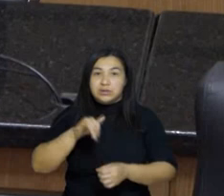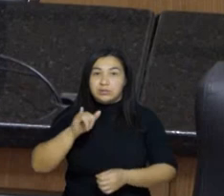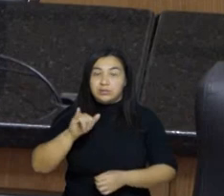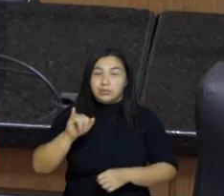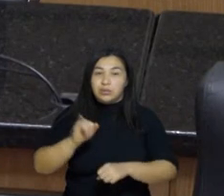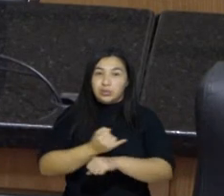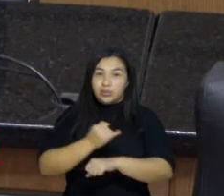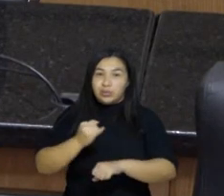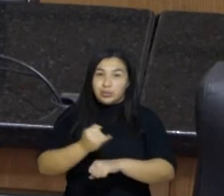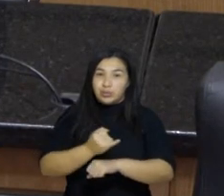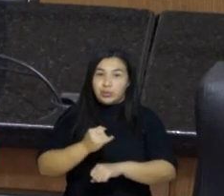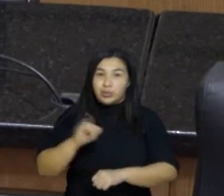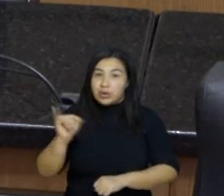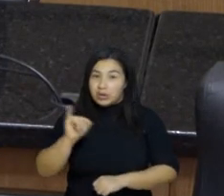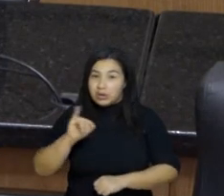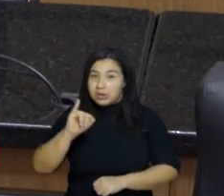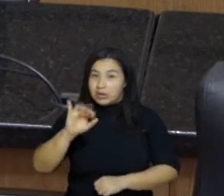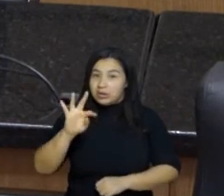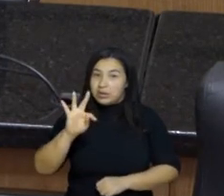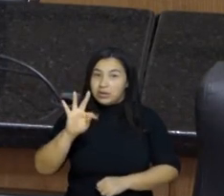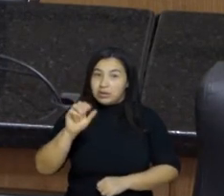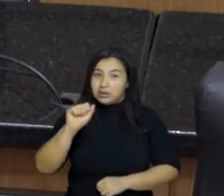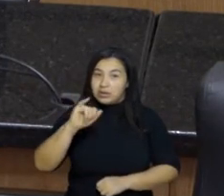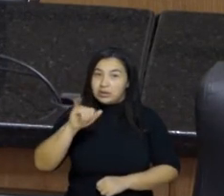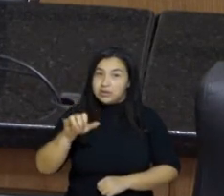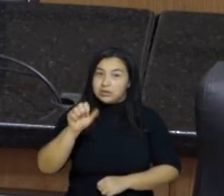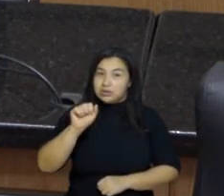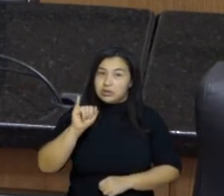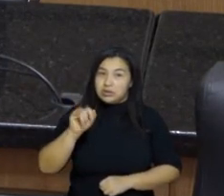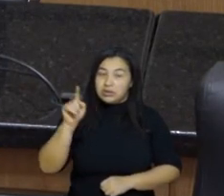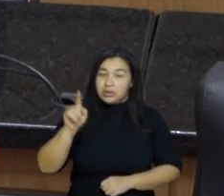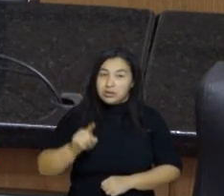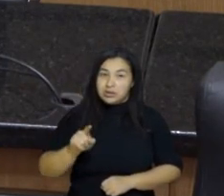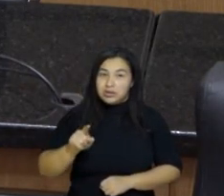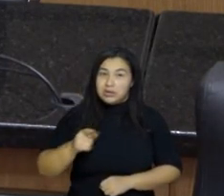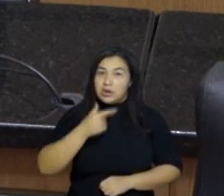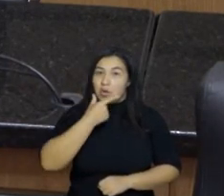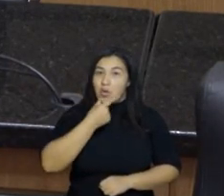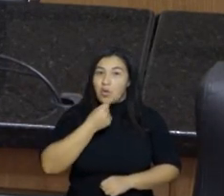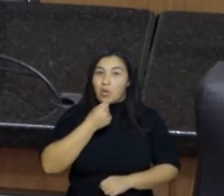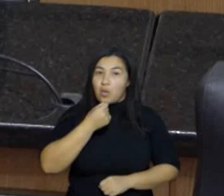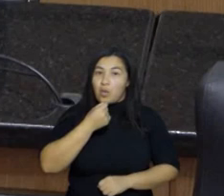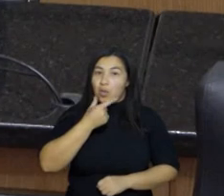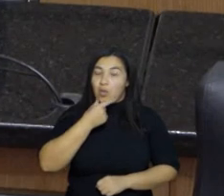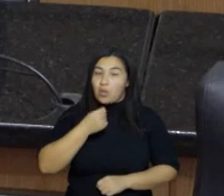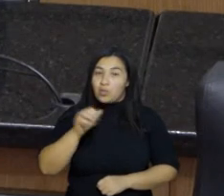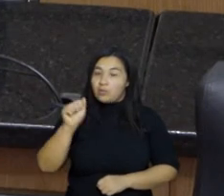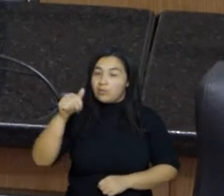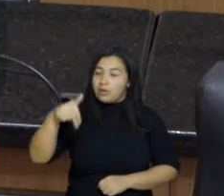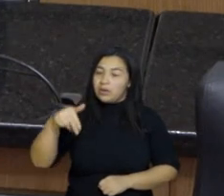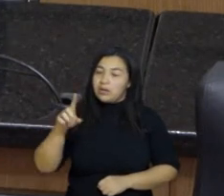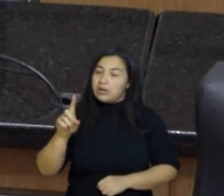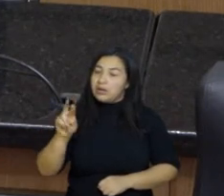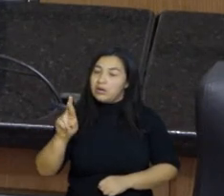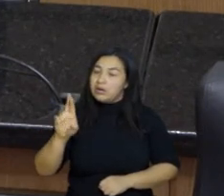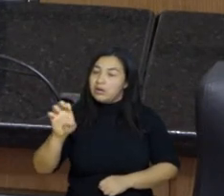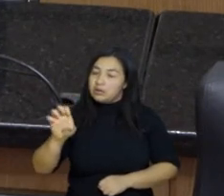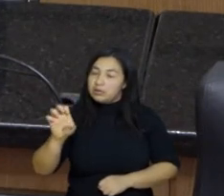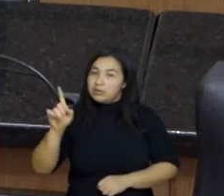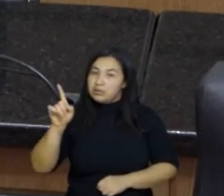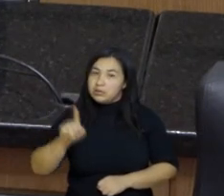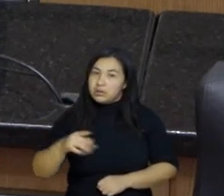diria o jovem André Andreasa, 62 anos, um jovem, hoje, filho